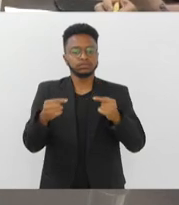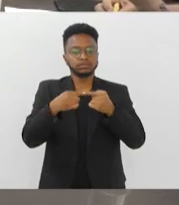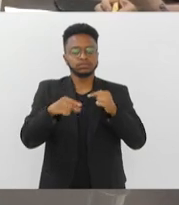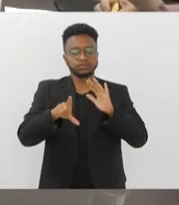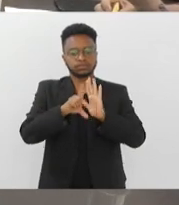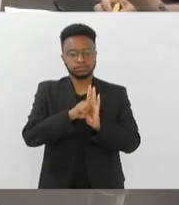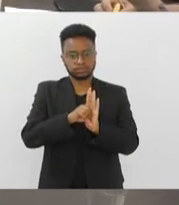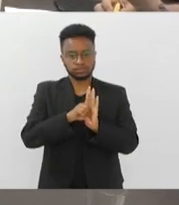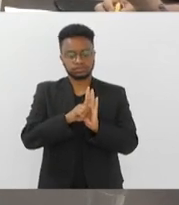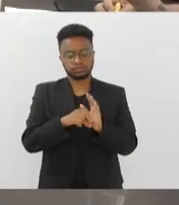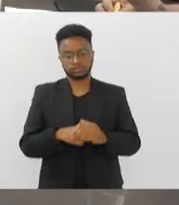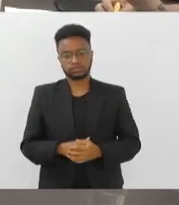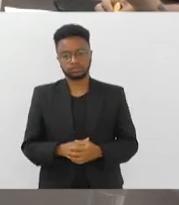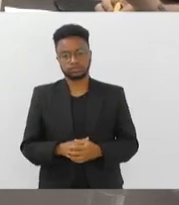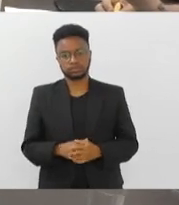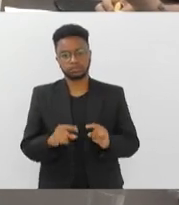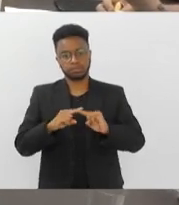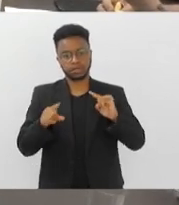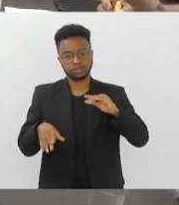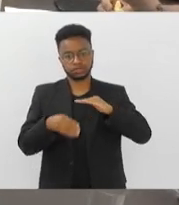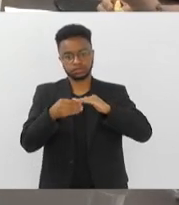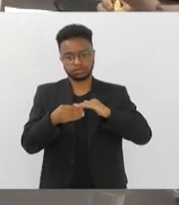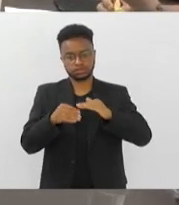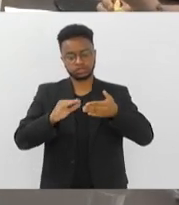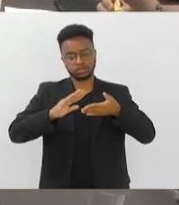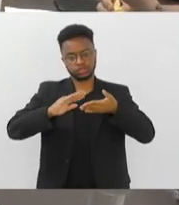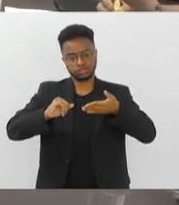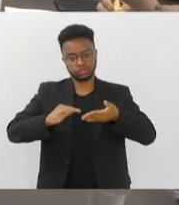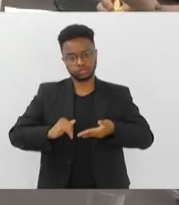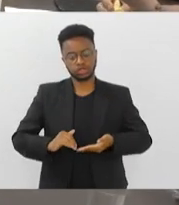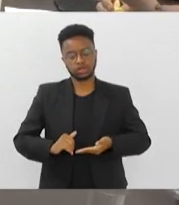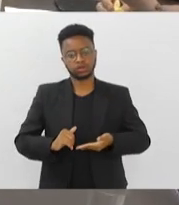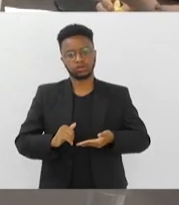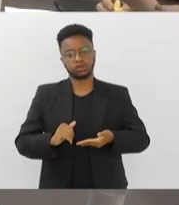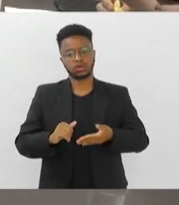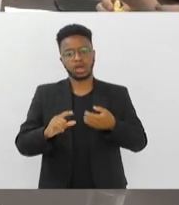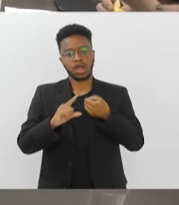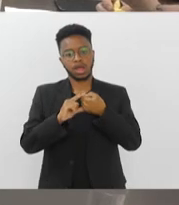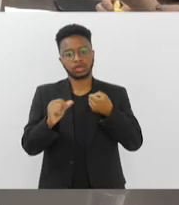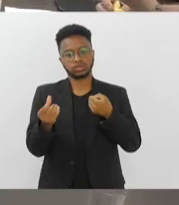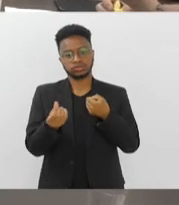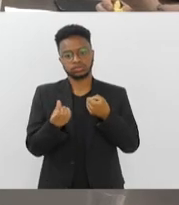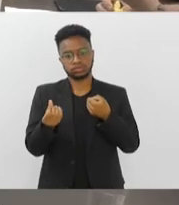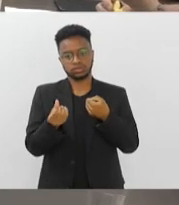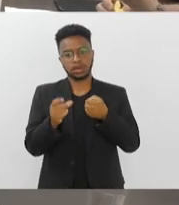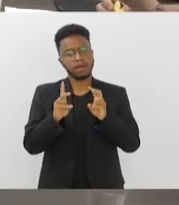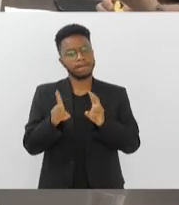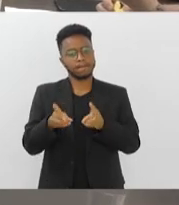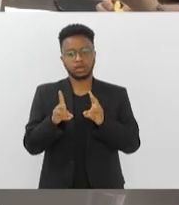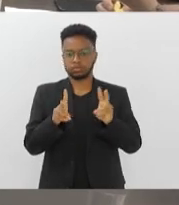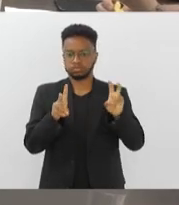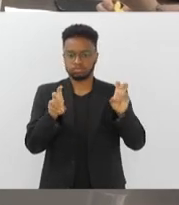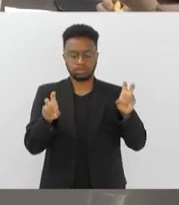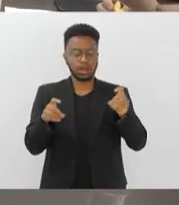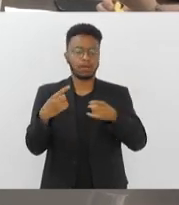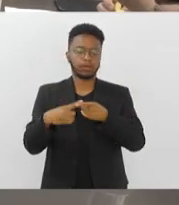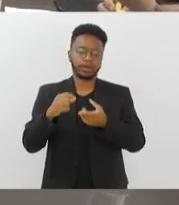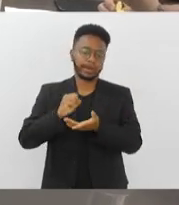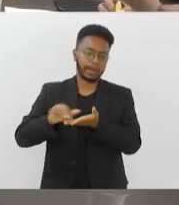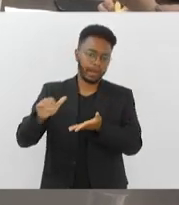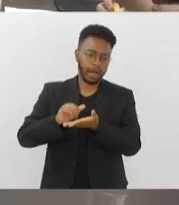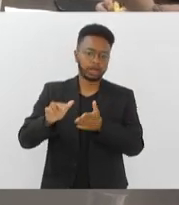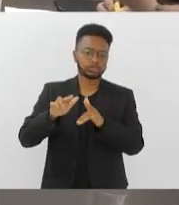legalidade com emenda, suprimindo o artigo 6º. A mesma história, as despesas de execução, etc,